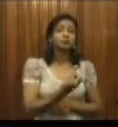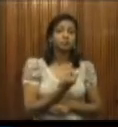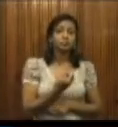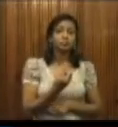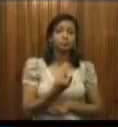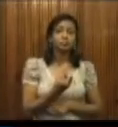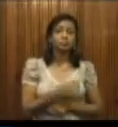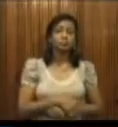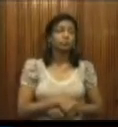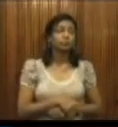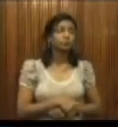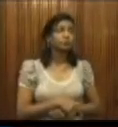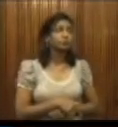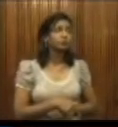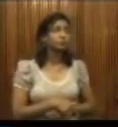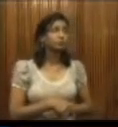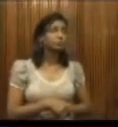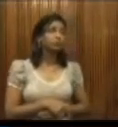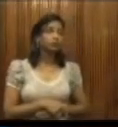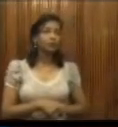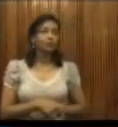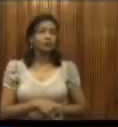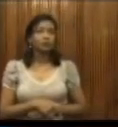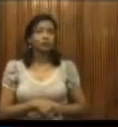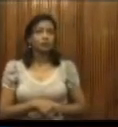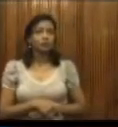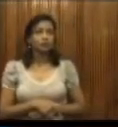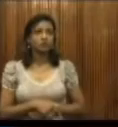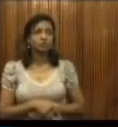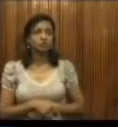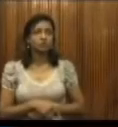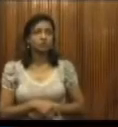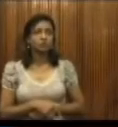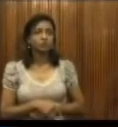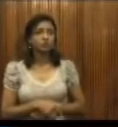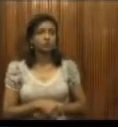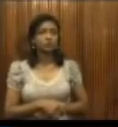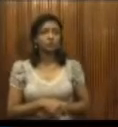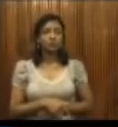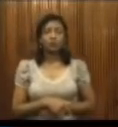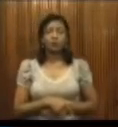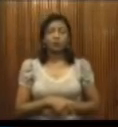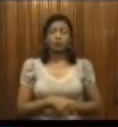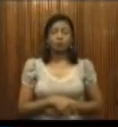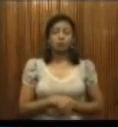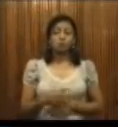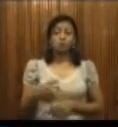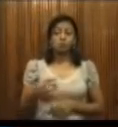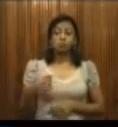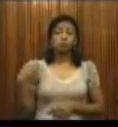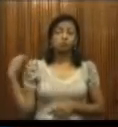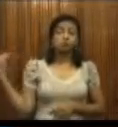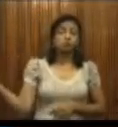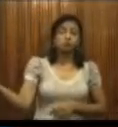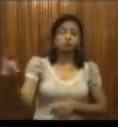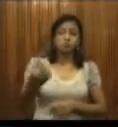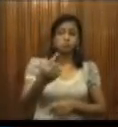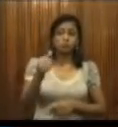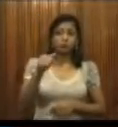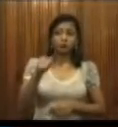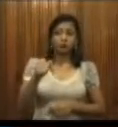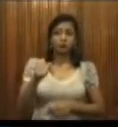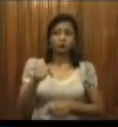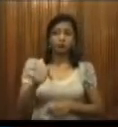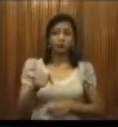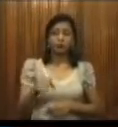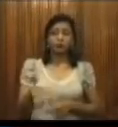estarmos desse lado que o homem estava, talvez porque muitos não têm a juventude que aquele homem tinha, porque não tinha a riqueza que aquele